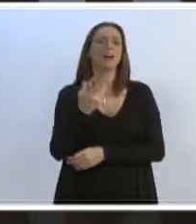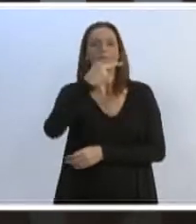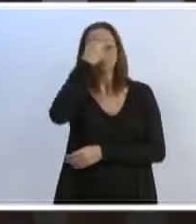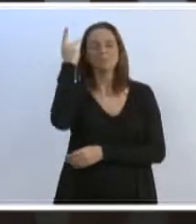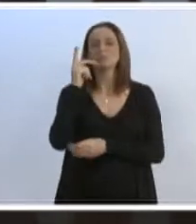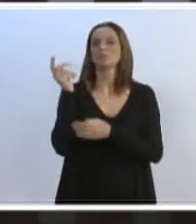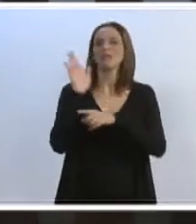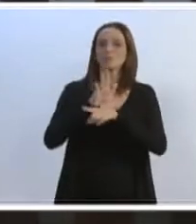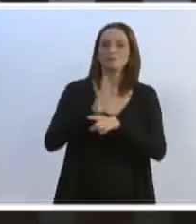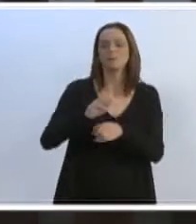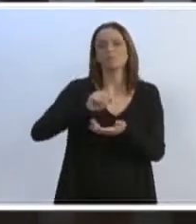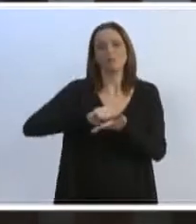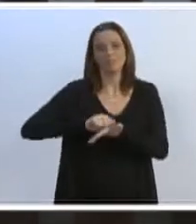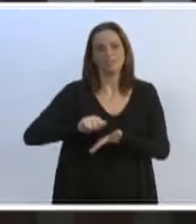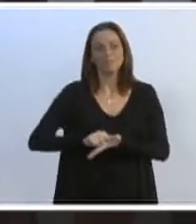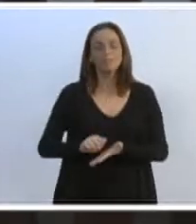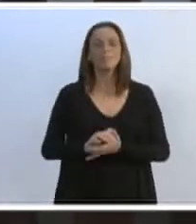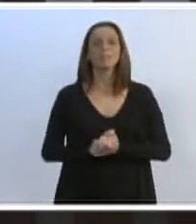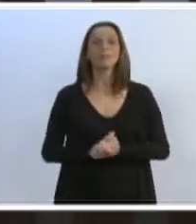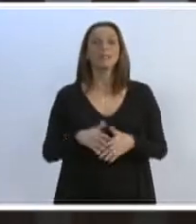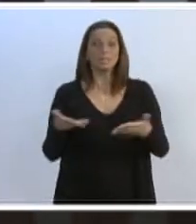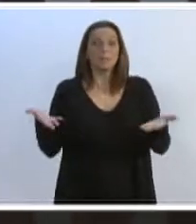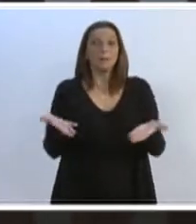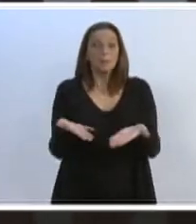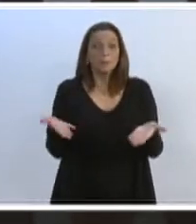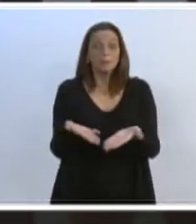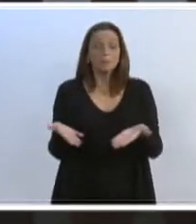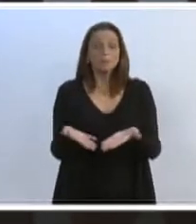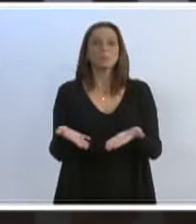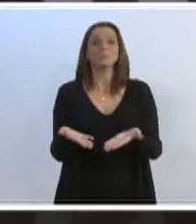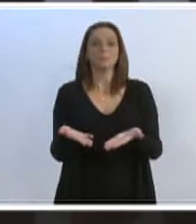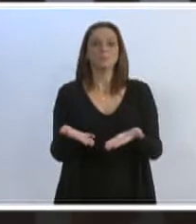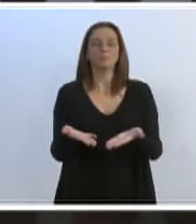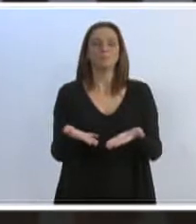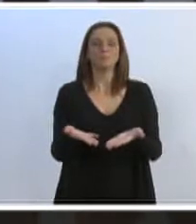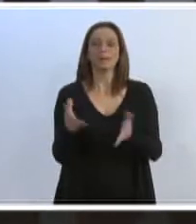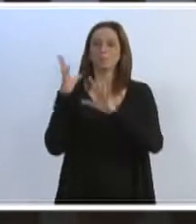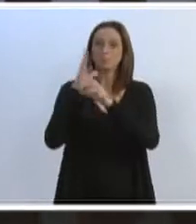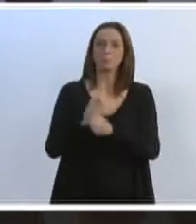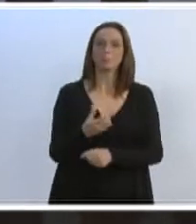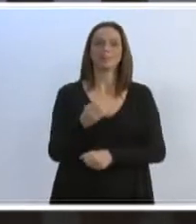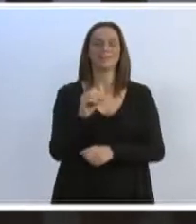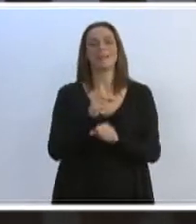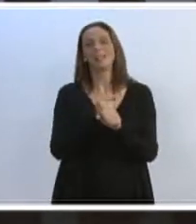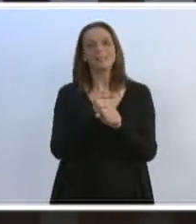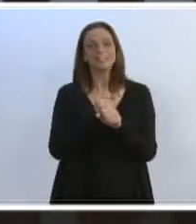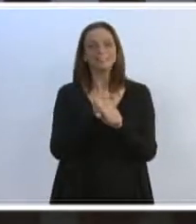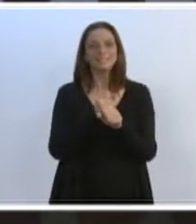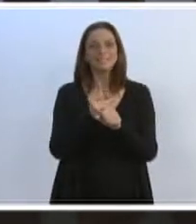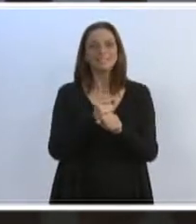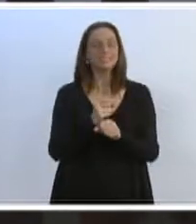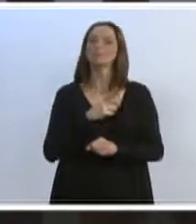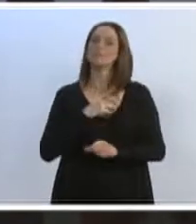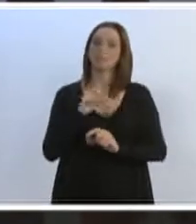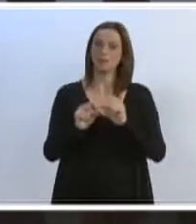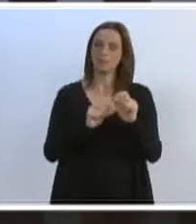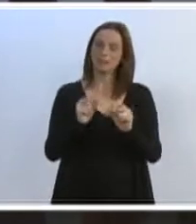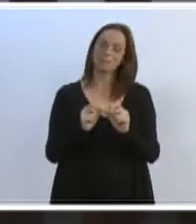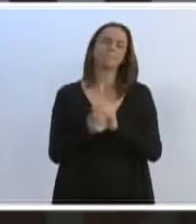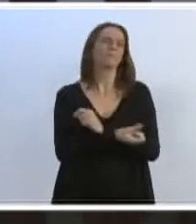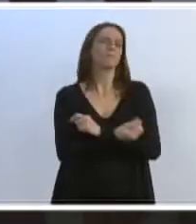a mais longeva de todas as publicações históricas brasileiras. 60 anos, minha gente. Parabéns à equipe,